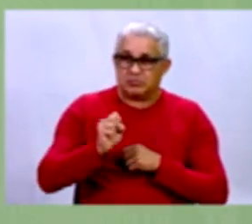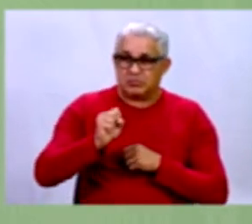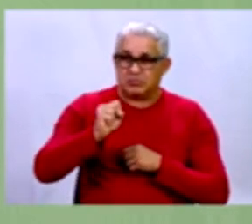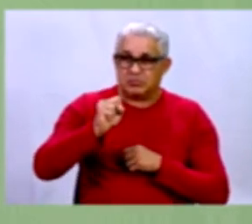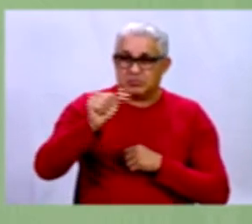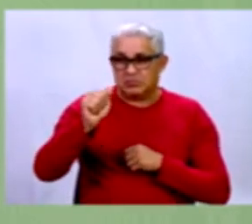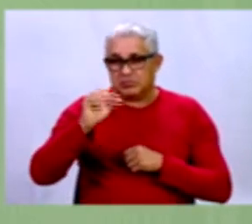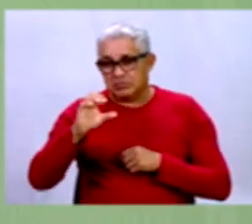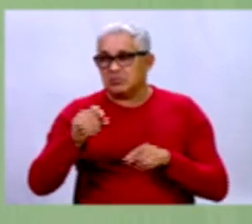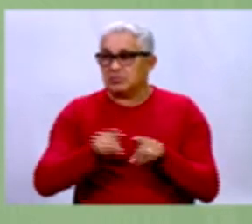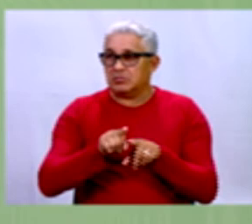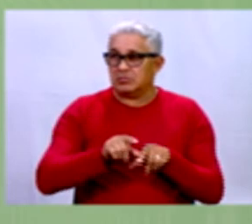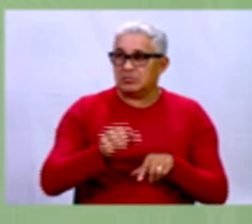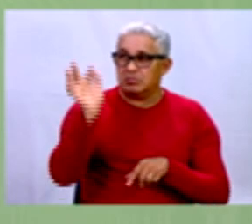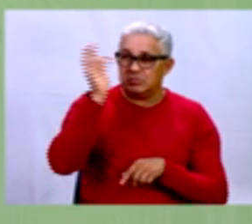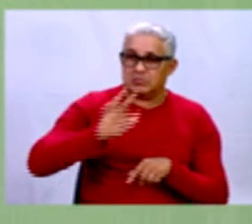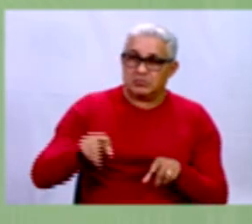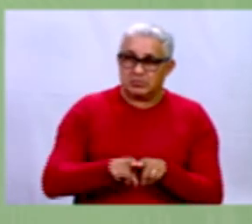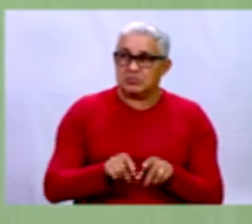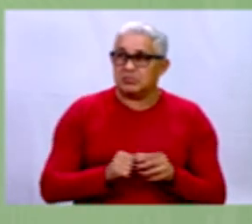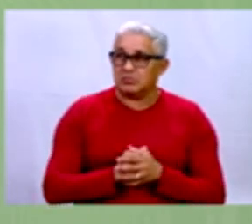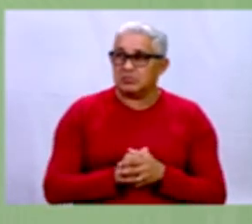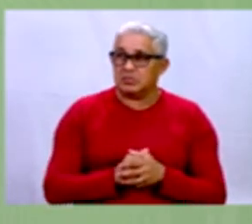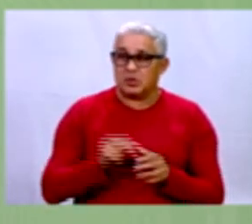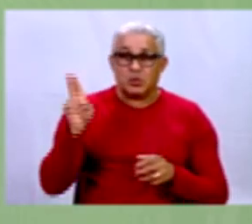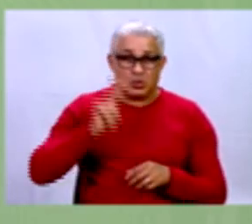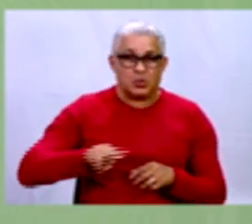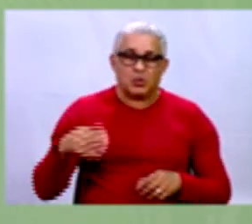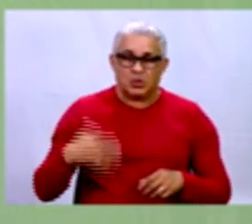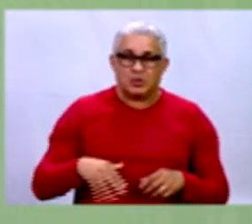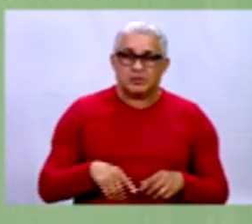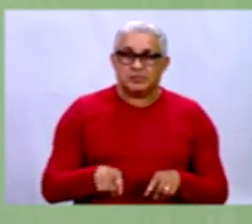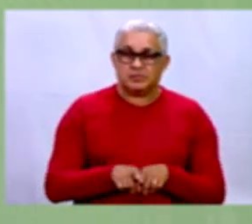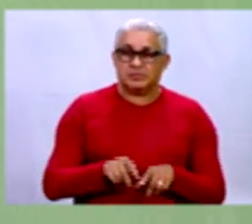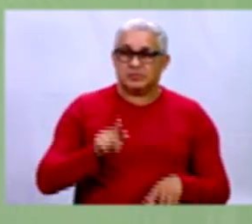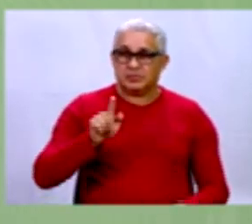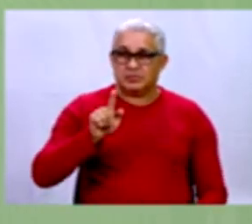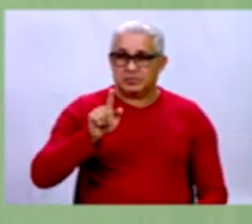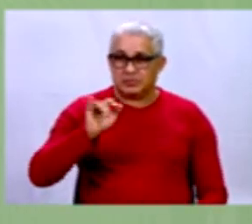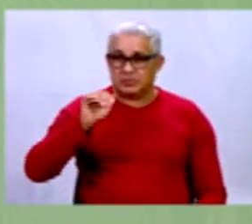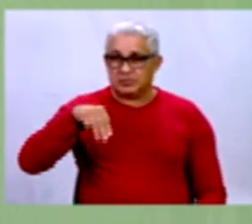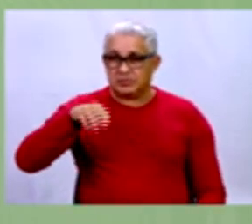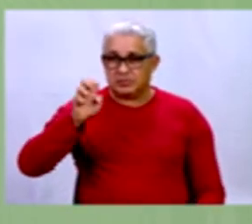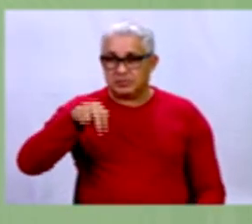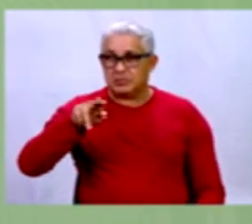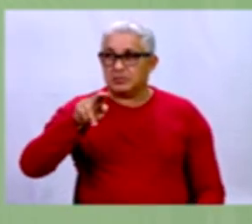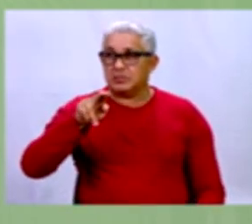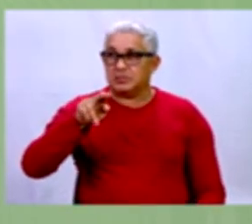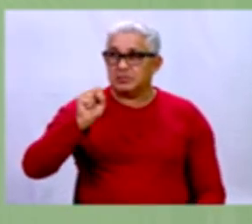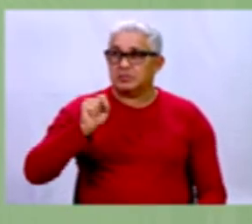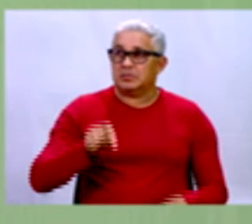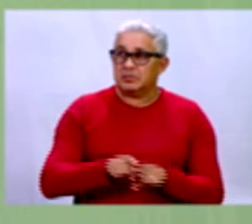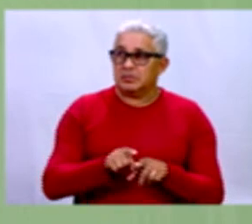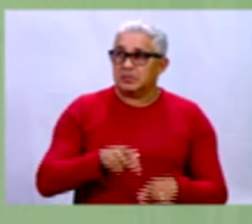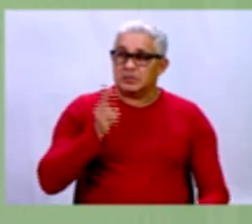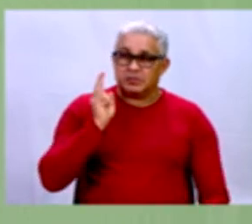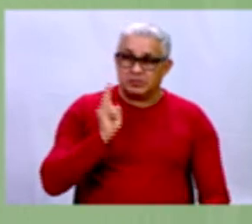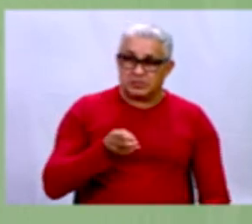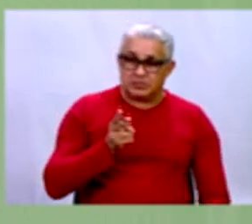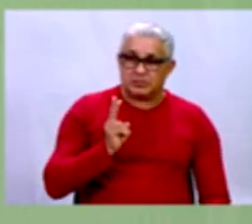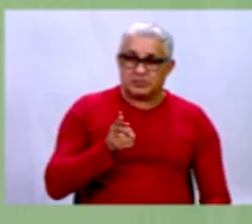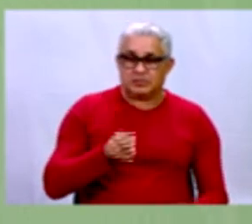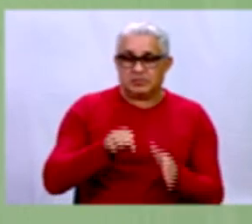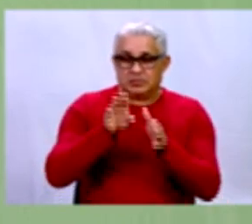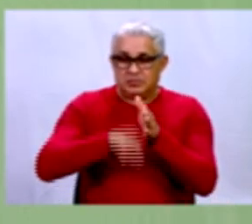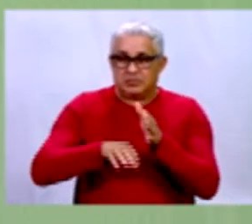que também é muito usado, tá? Ó, Jimenez afirma que o sistema de amortização constante, que é o